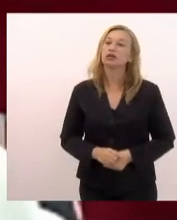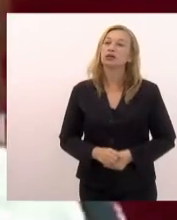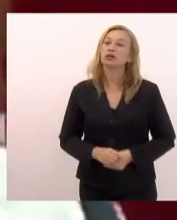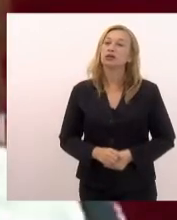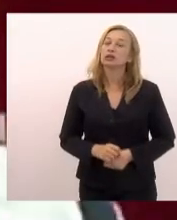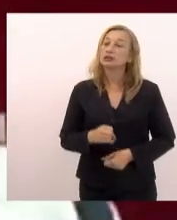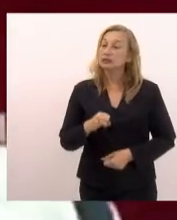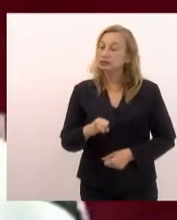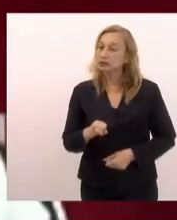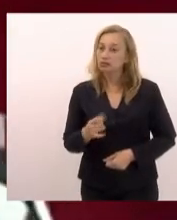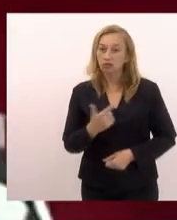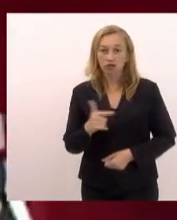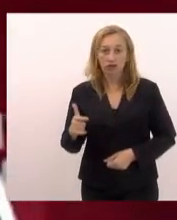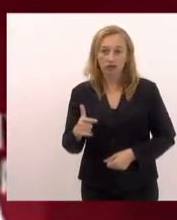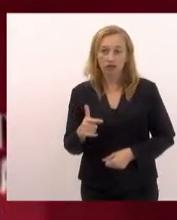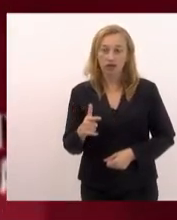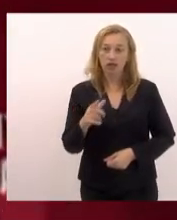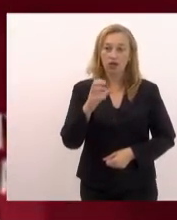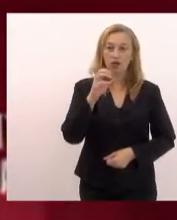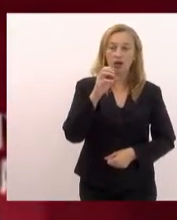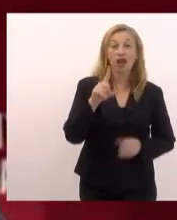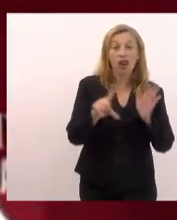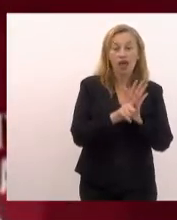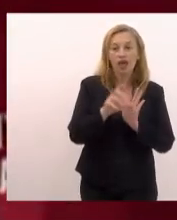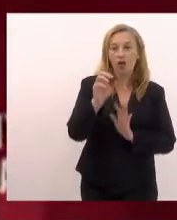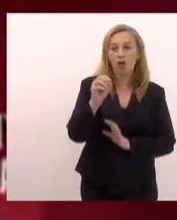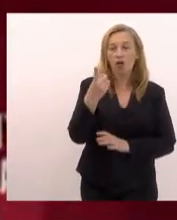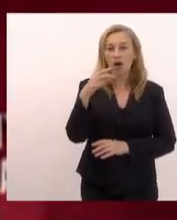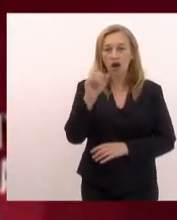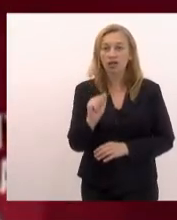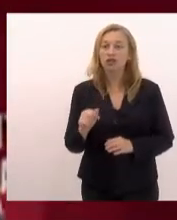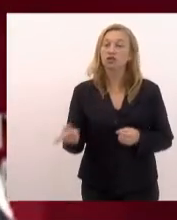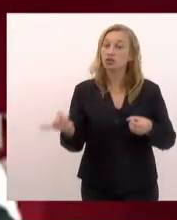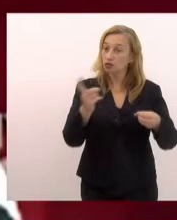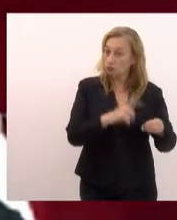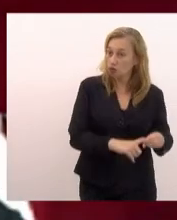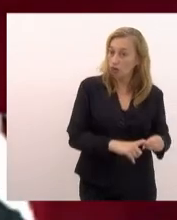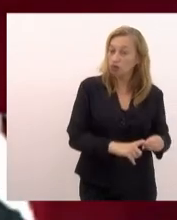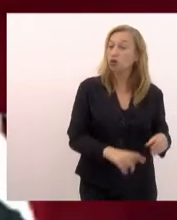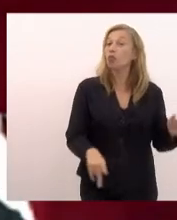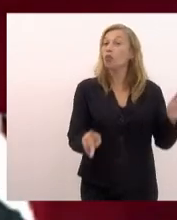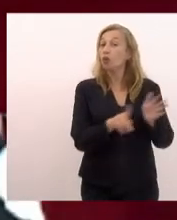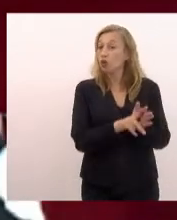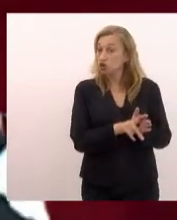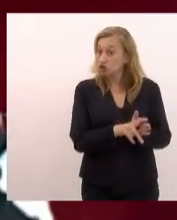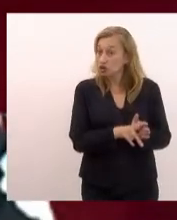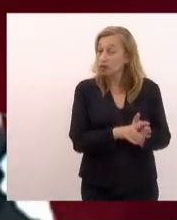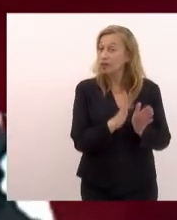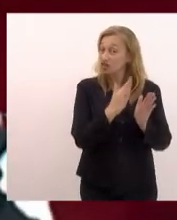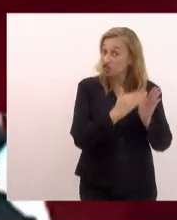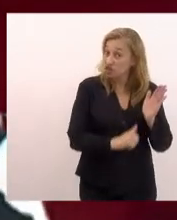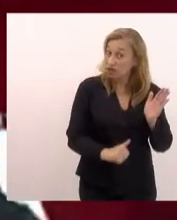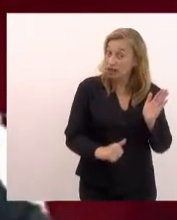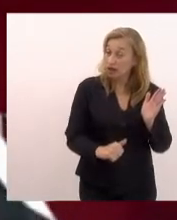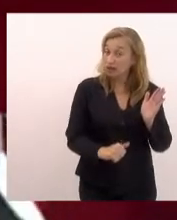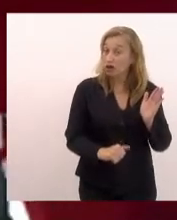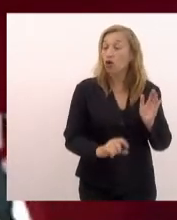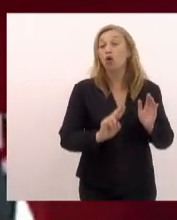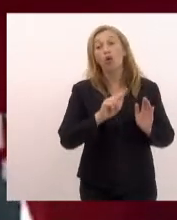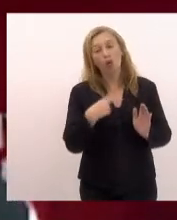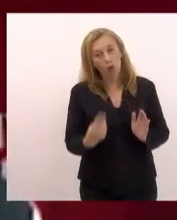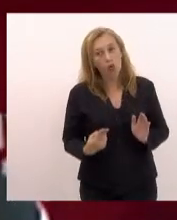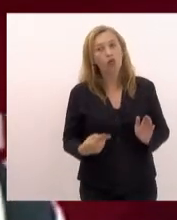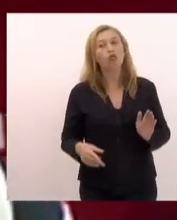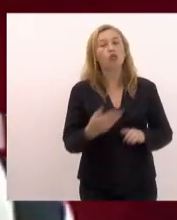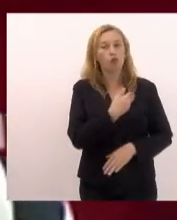lei orgânica, que se traga de volta ou o projeto para derrubada do veto, ou o governo